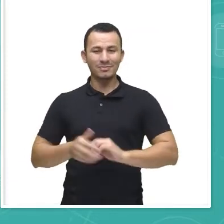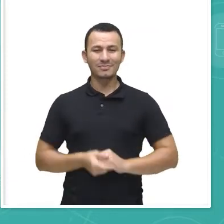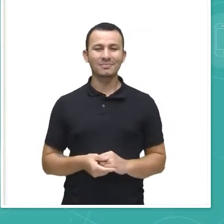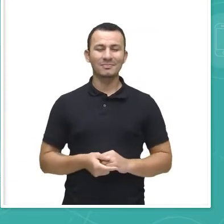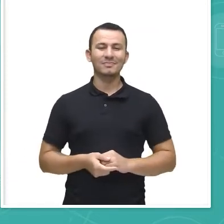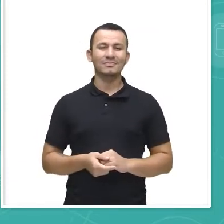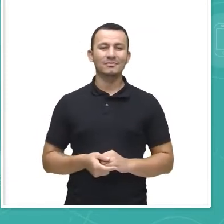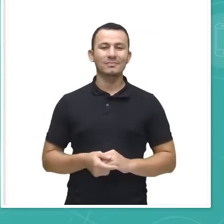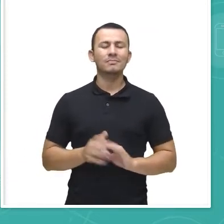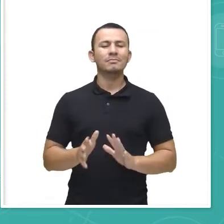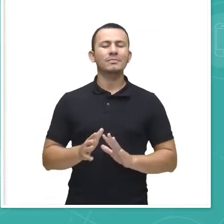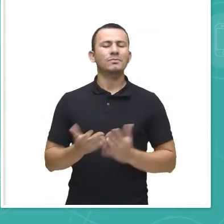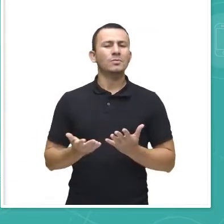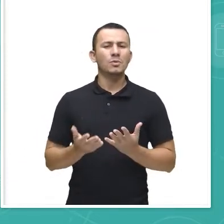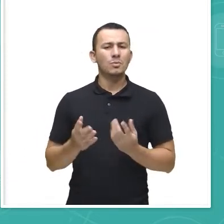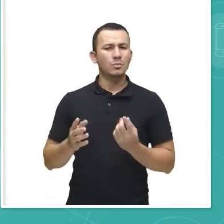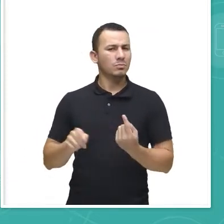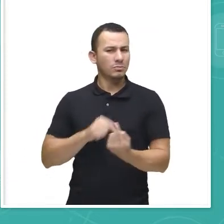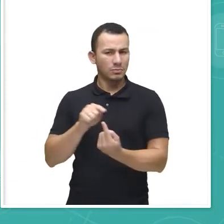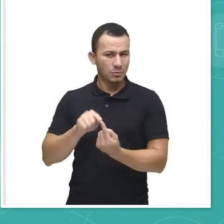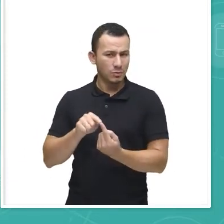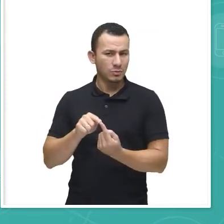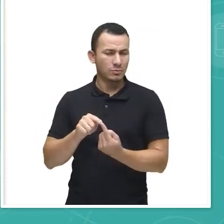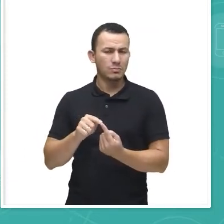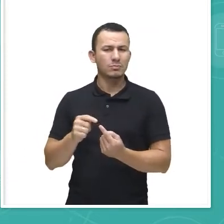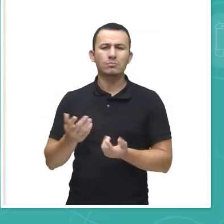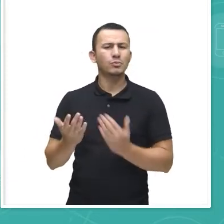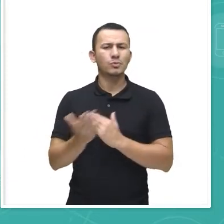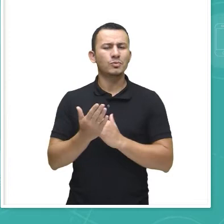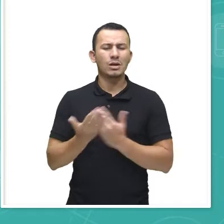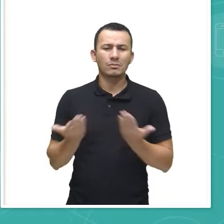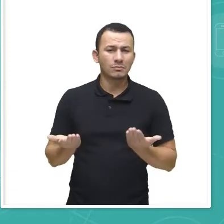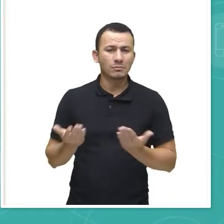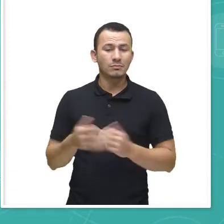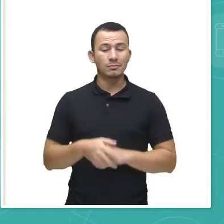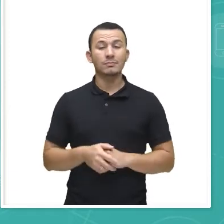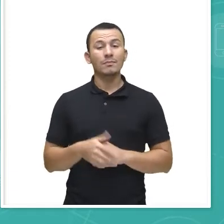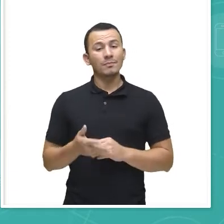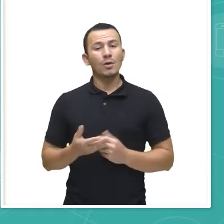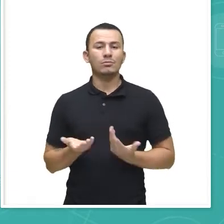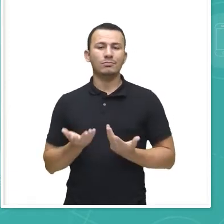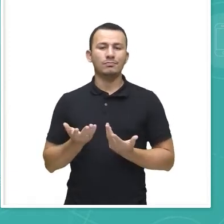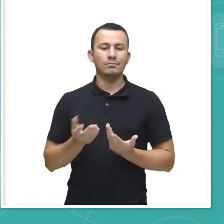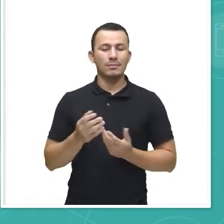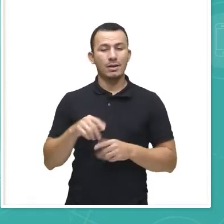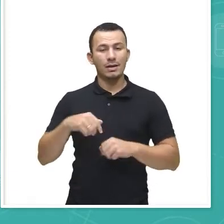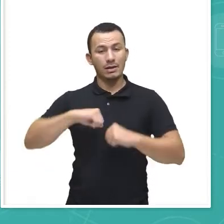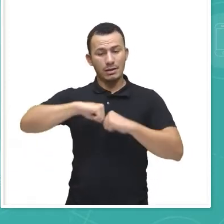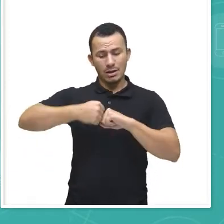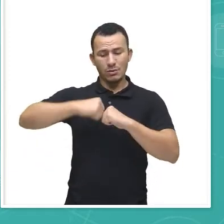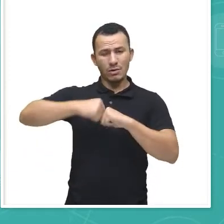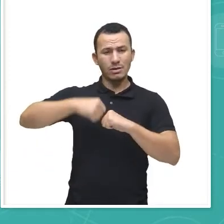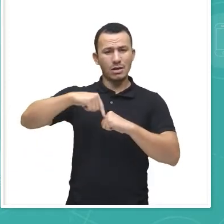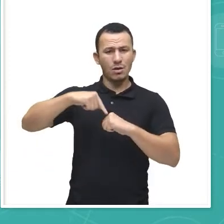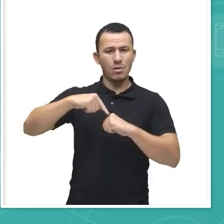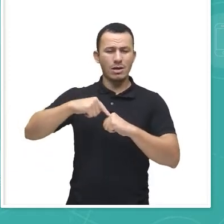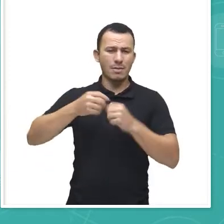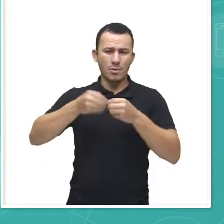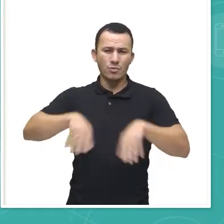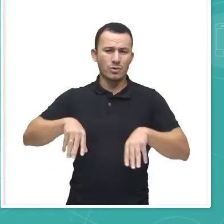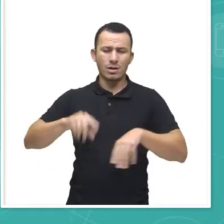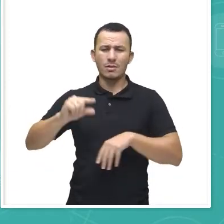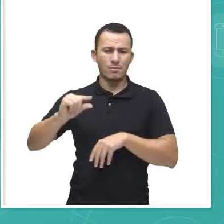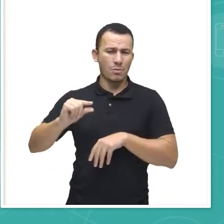Quais as vantagens de praticar? É que você tem menor impacto nas articulações por causa da pressão, dos